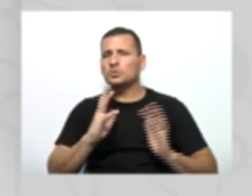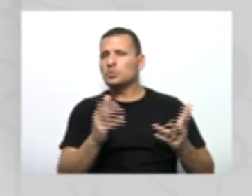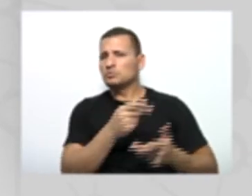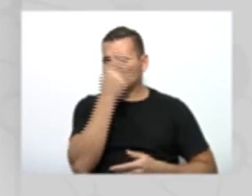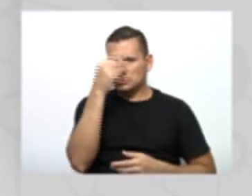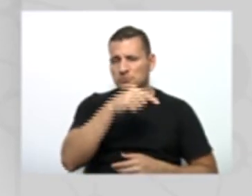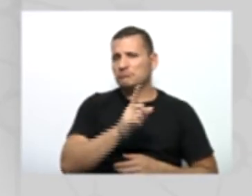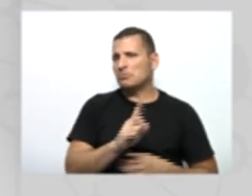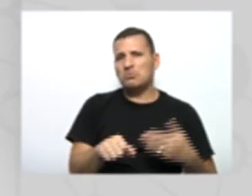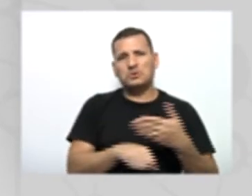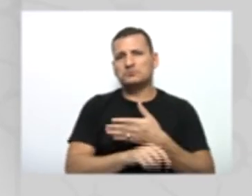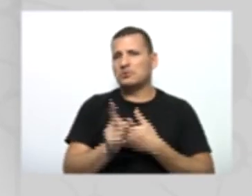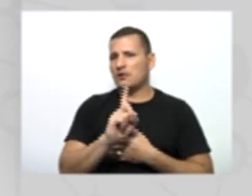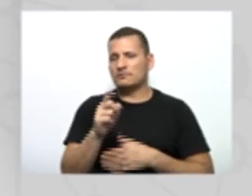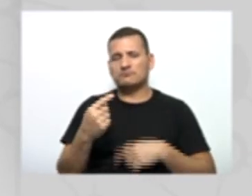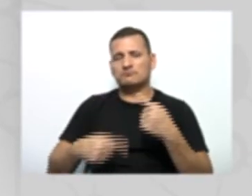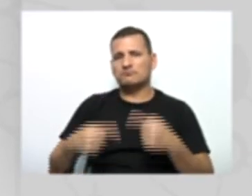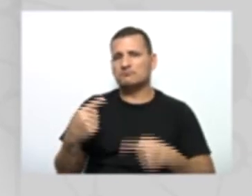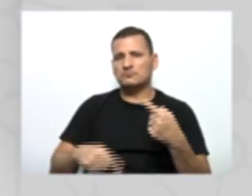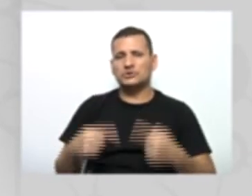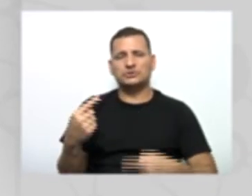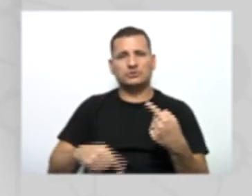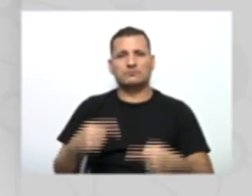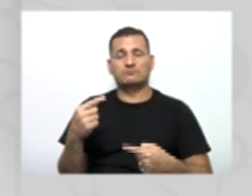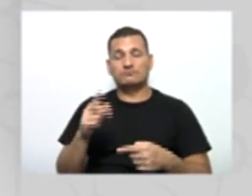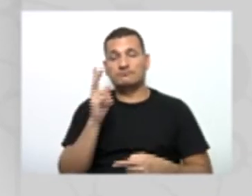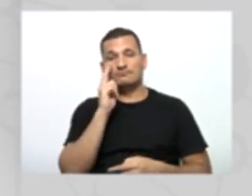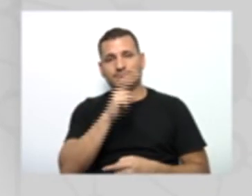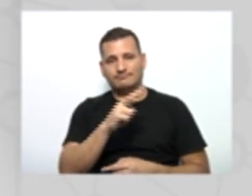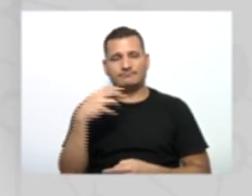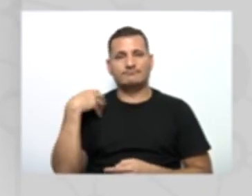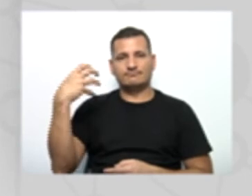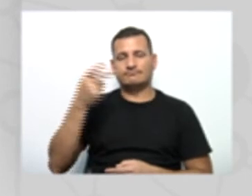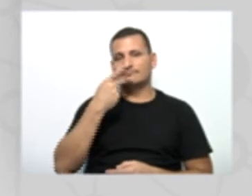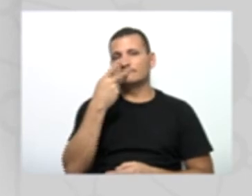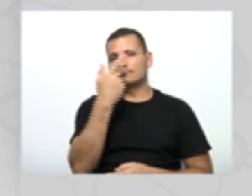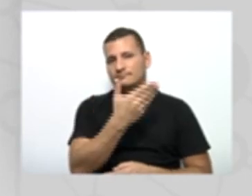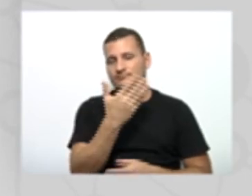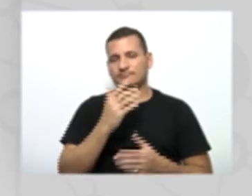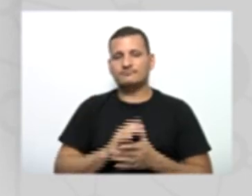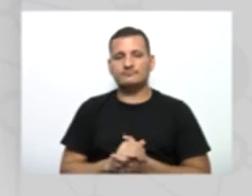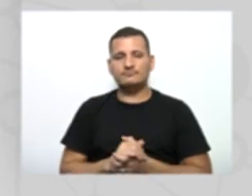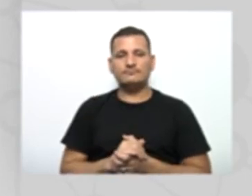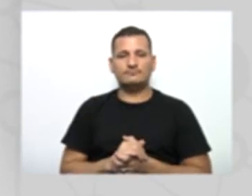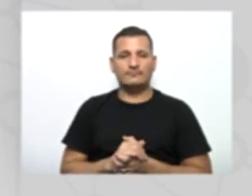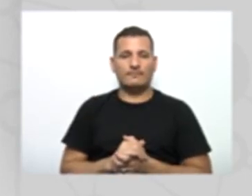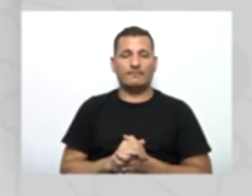não teriam tempo suficiente para se dedicarem aos negócios públicos. Então, naquela